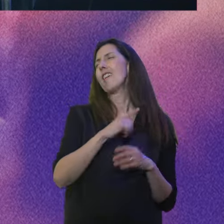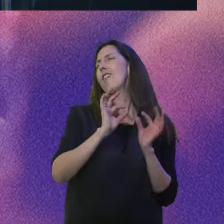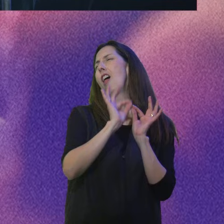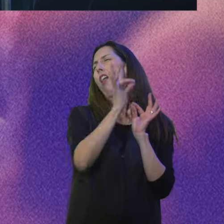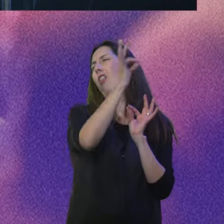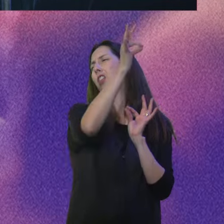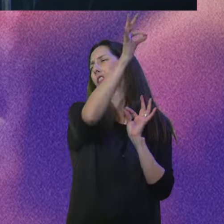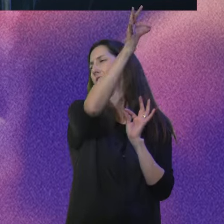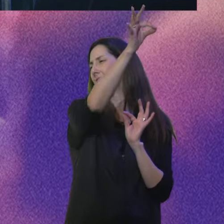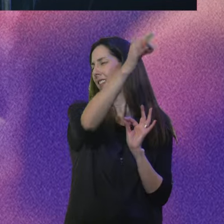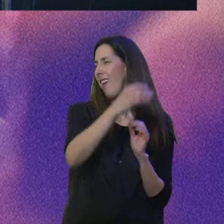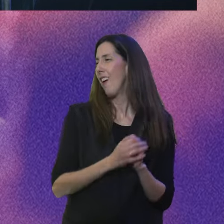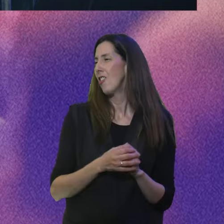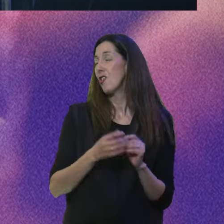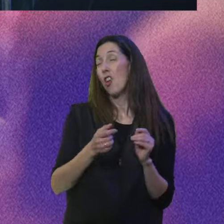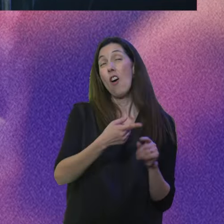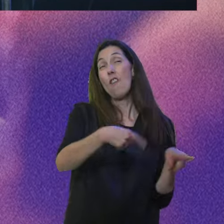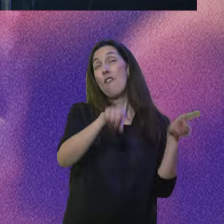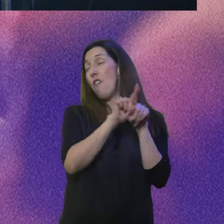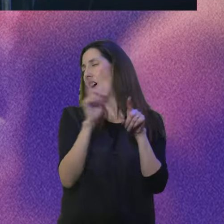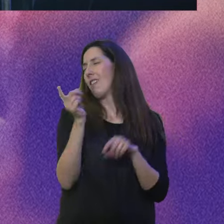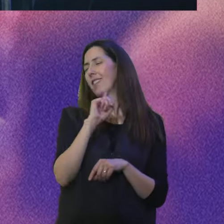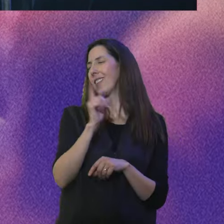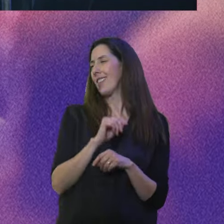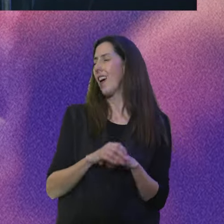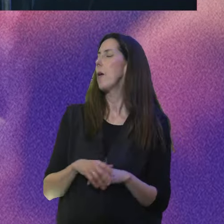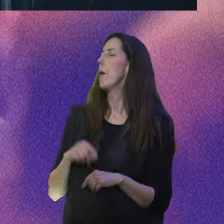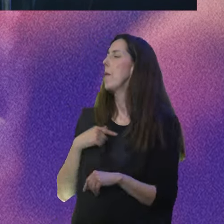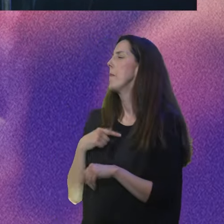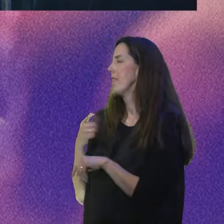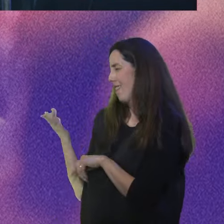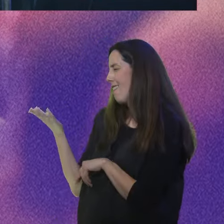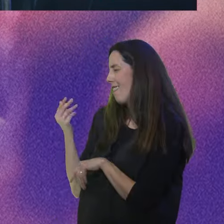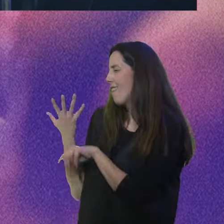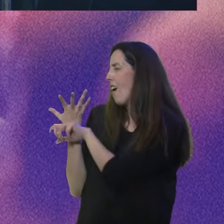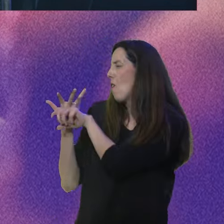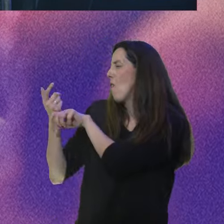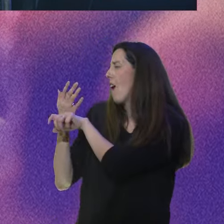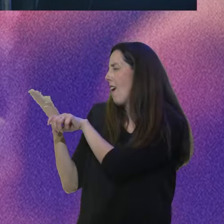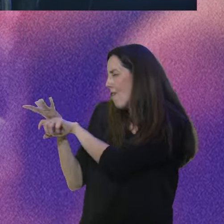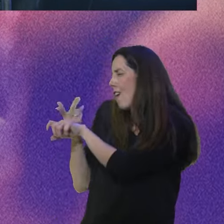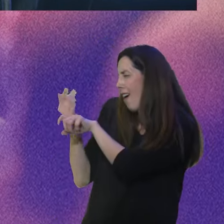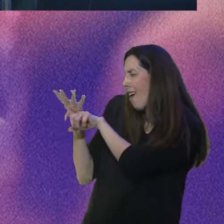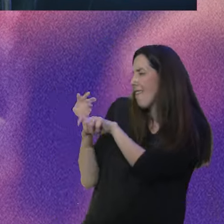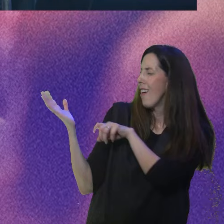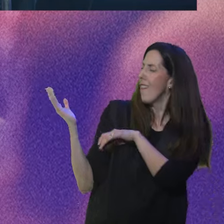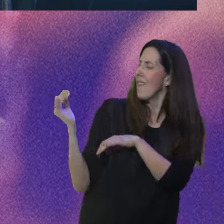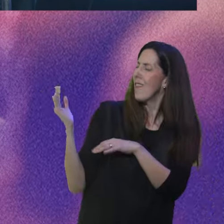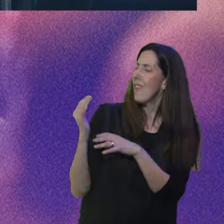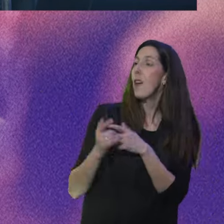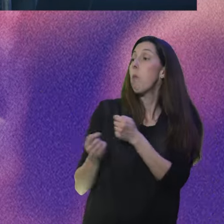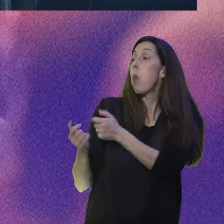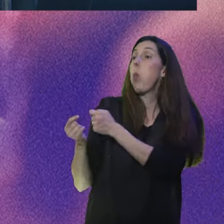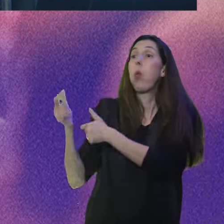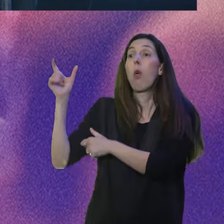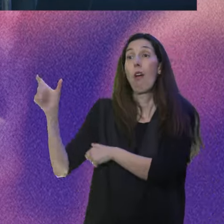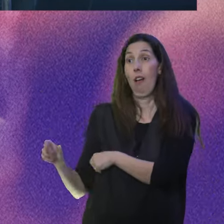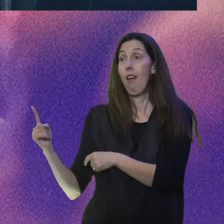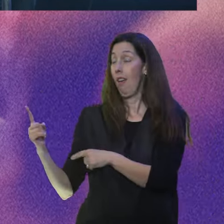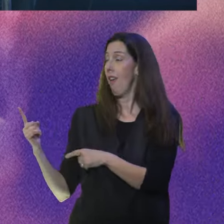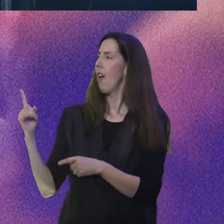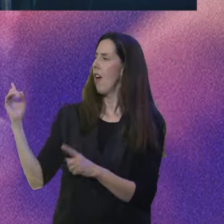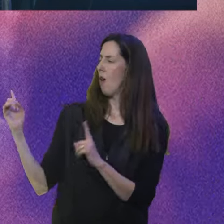antes da lua cheia. Com a sedução das suas instruções, o persuadiu e o atraiu com enganos sutis. Imediatamente